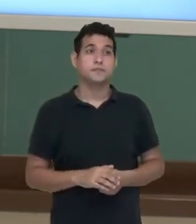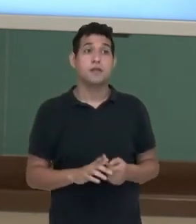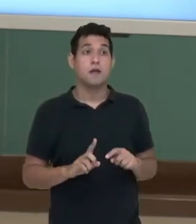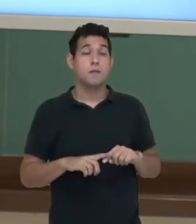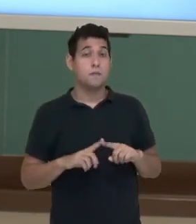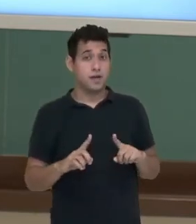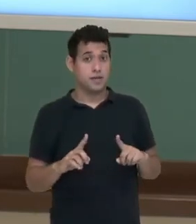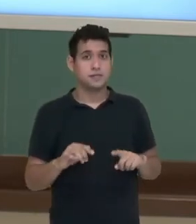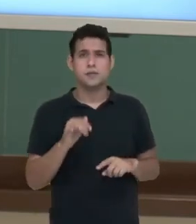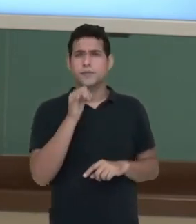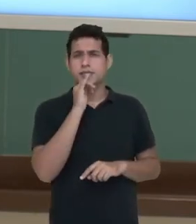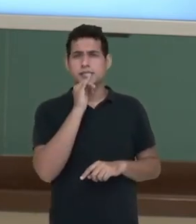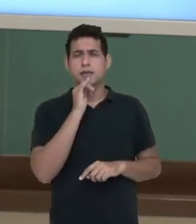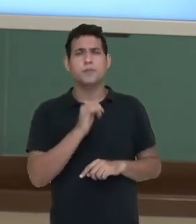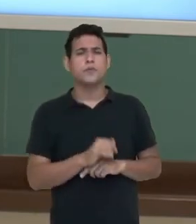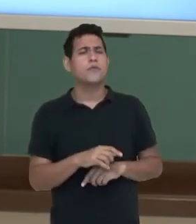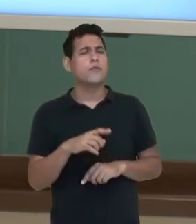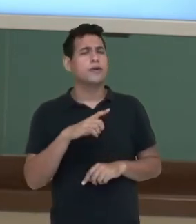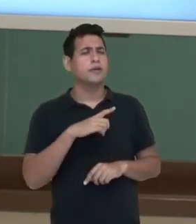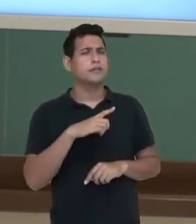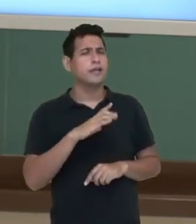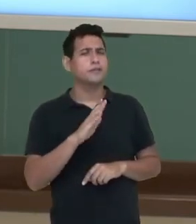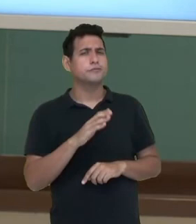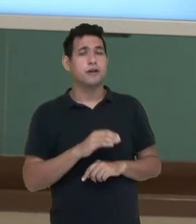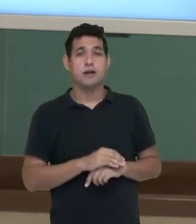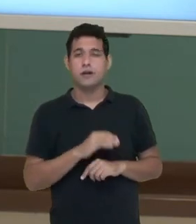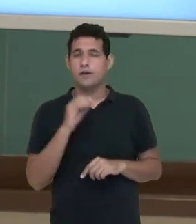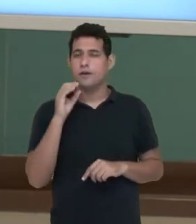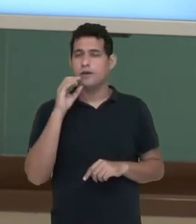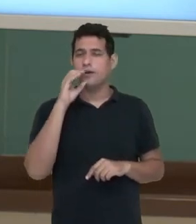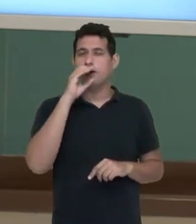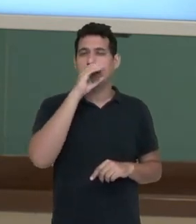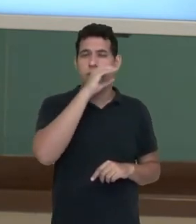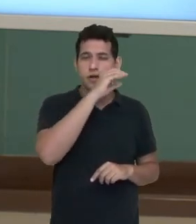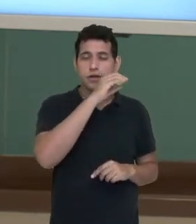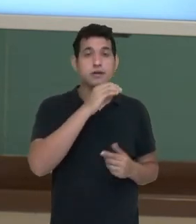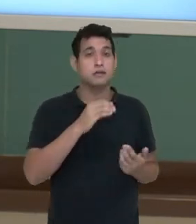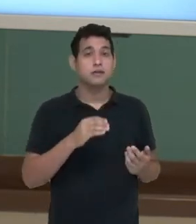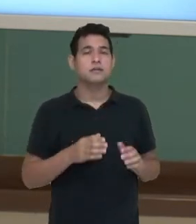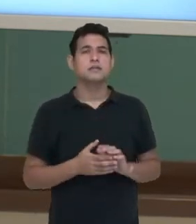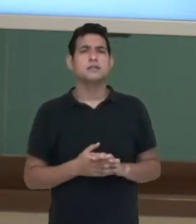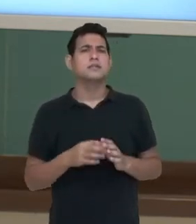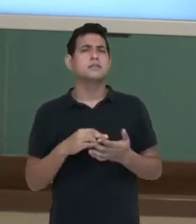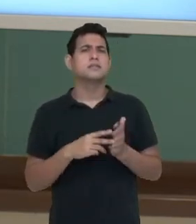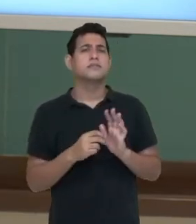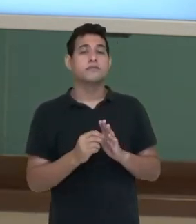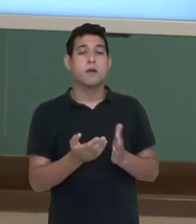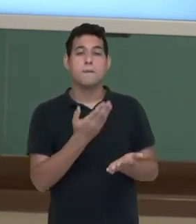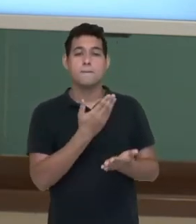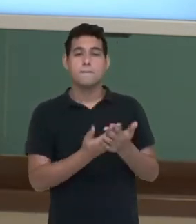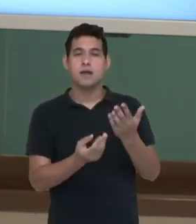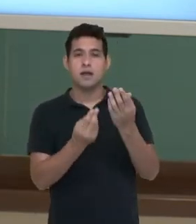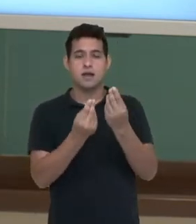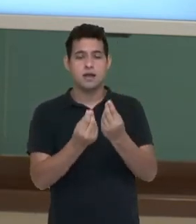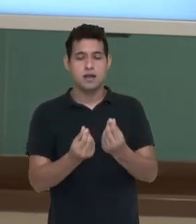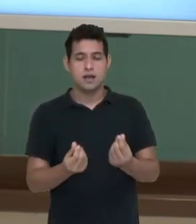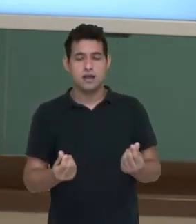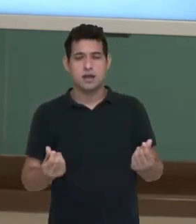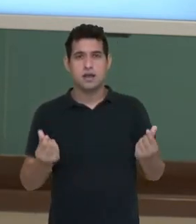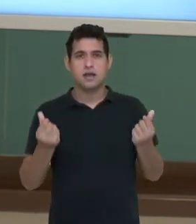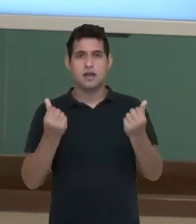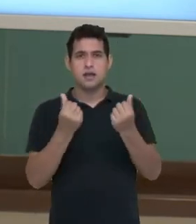à medida que recebe o calor, né? Então, ele vai perdendo a sua temperatura,